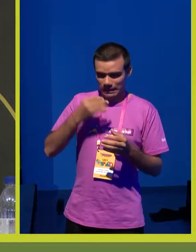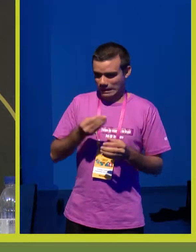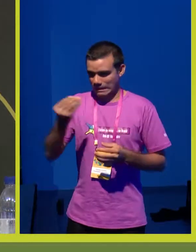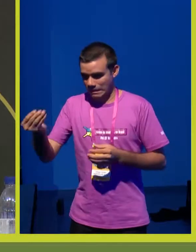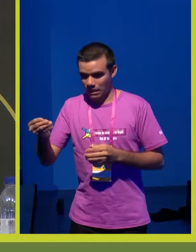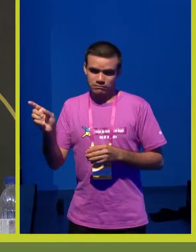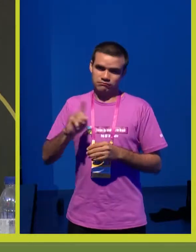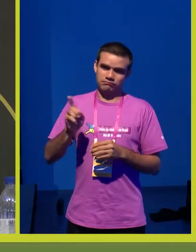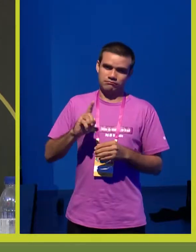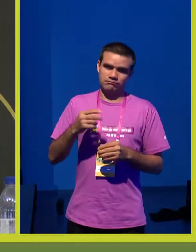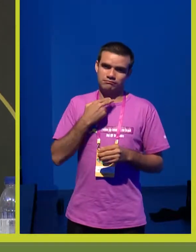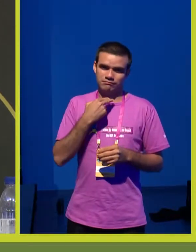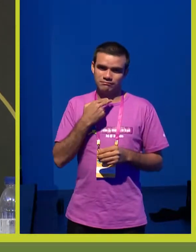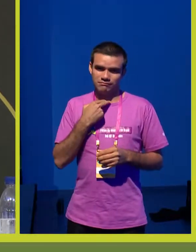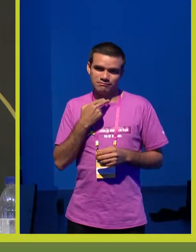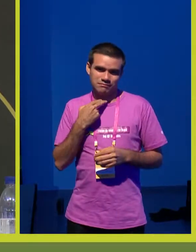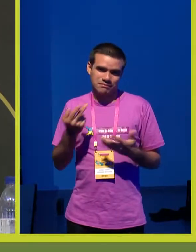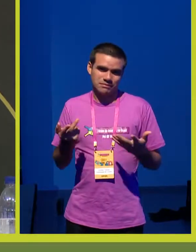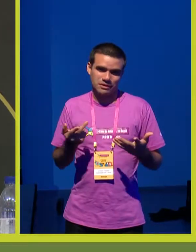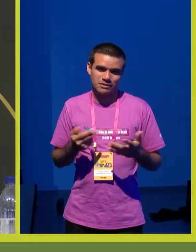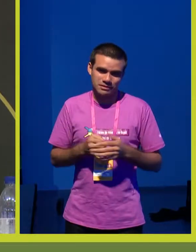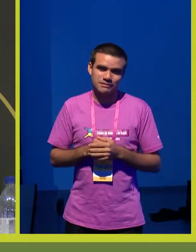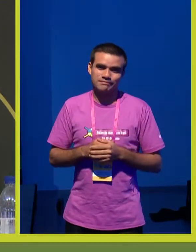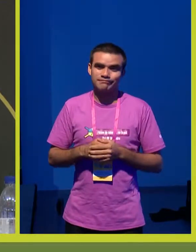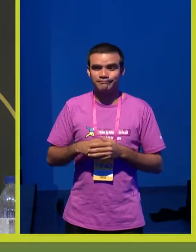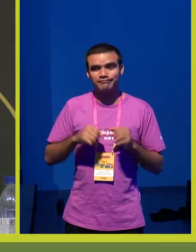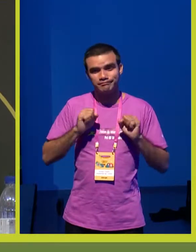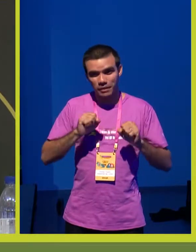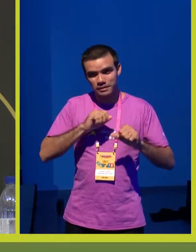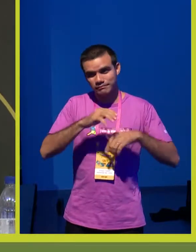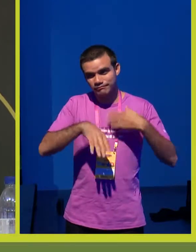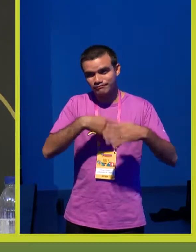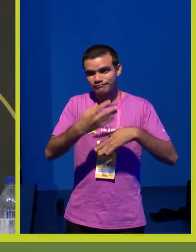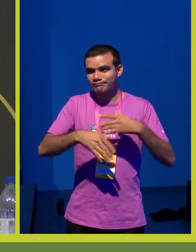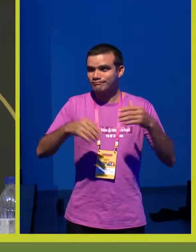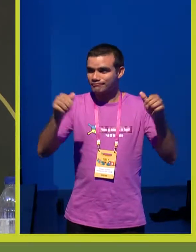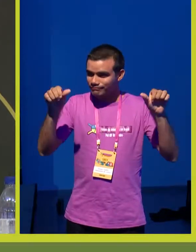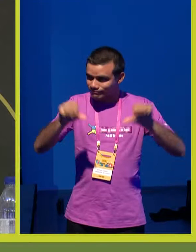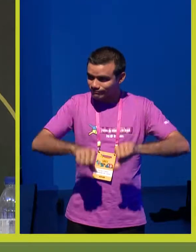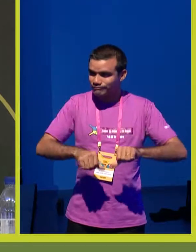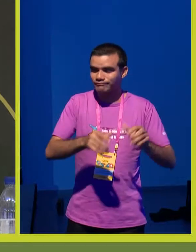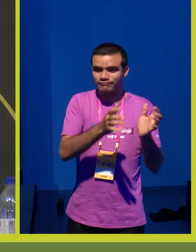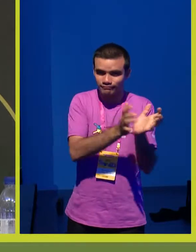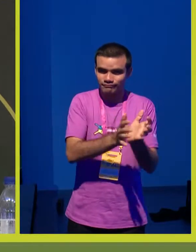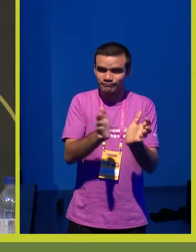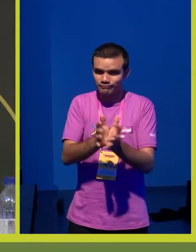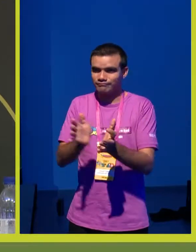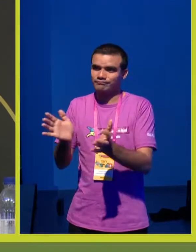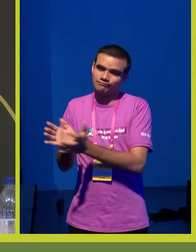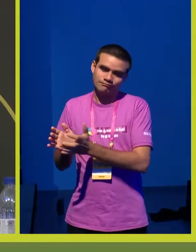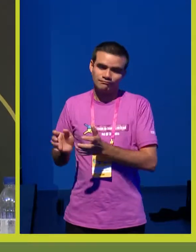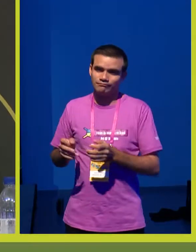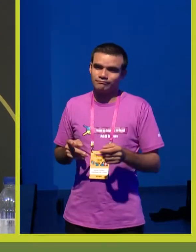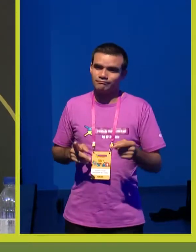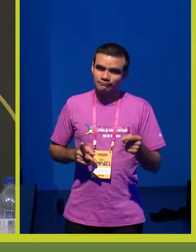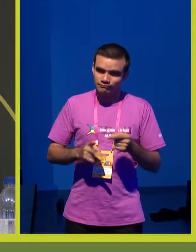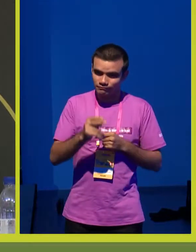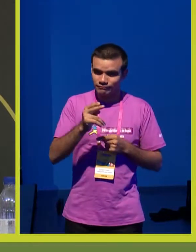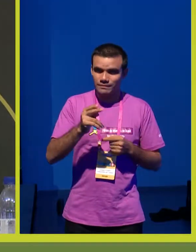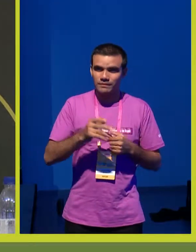por conta de uma realidade que se mostra ali extremamente prejudicial para determinados grupos principalmente nos recortes de